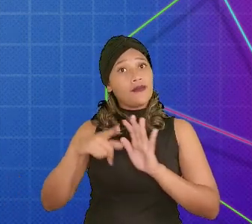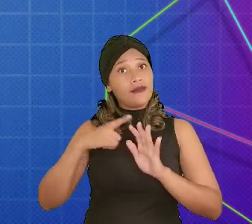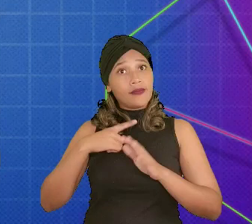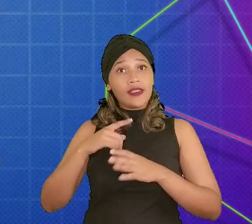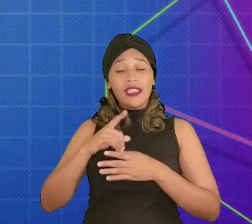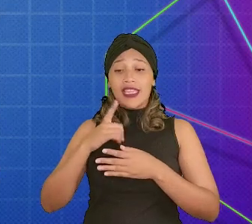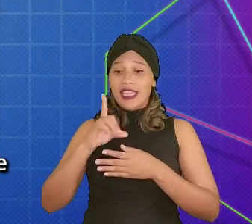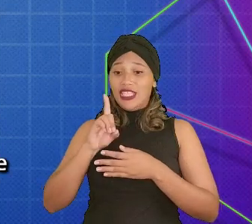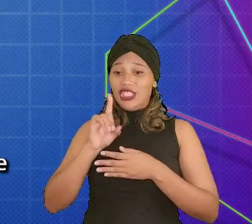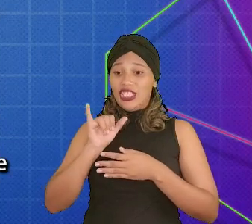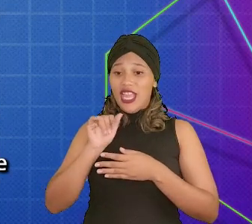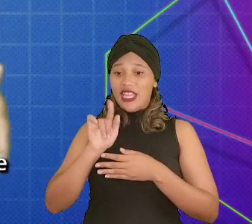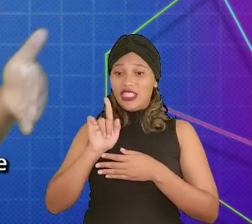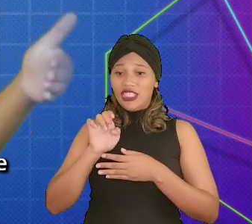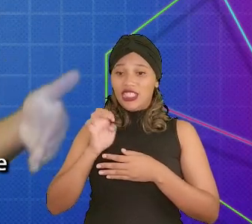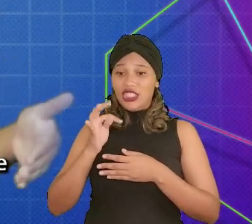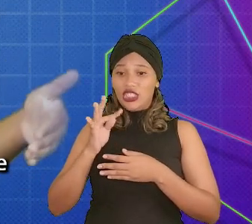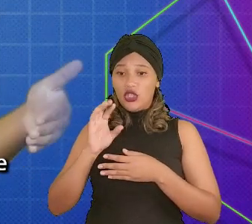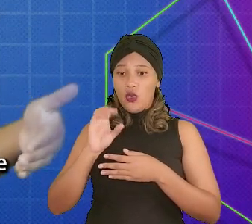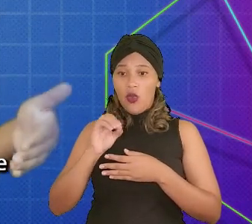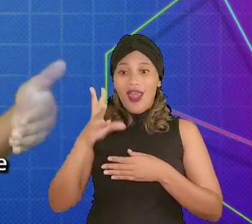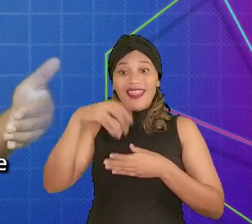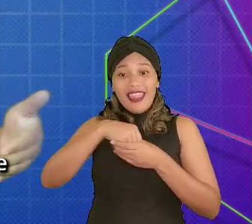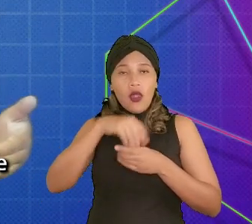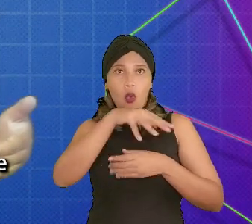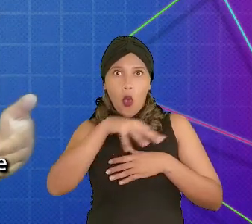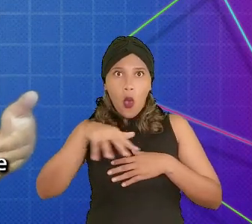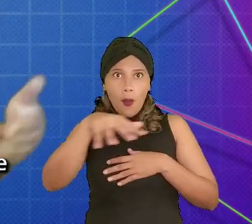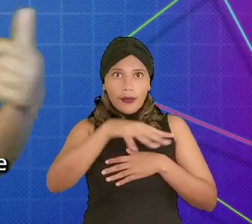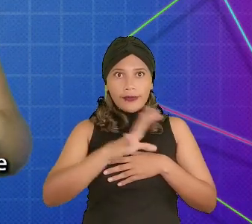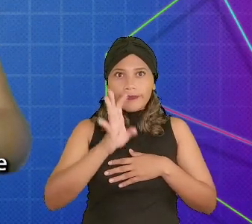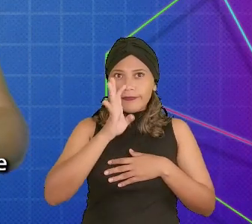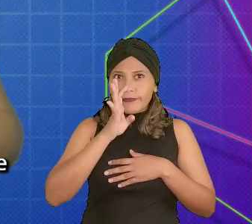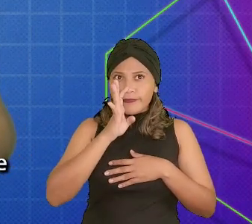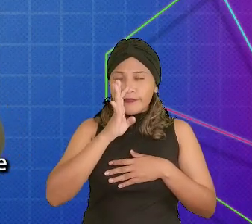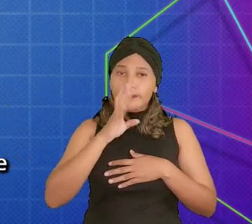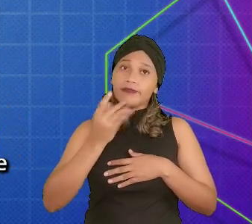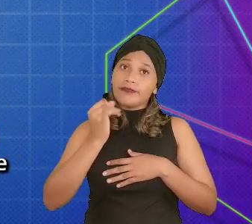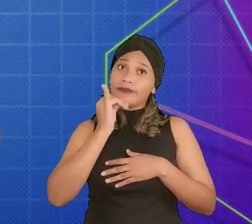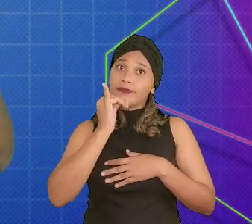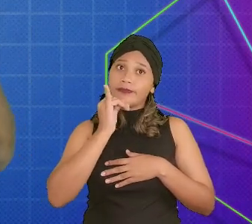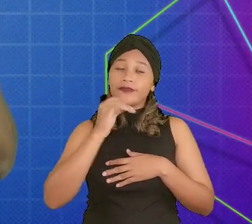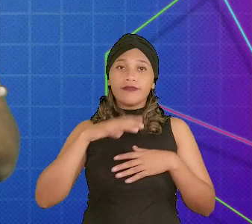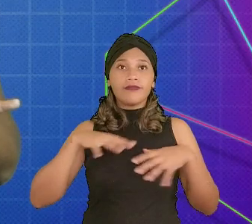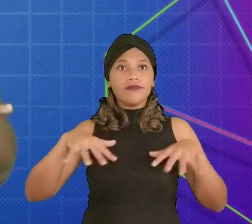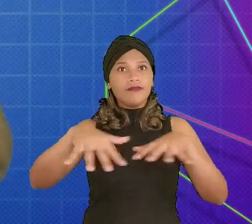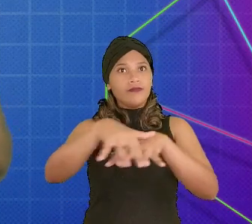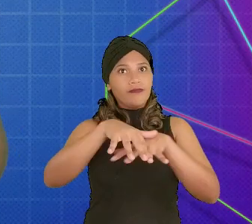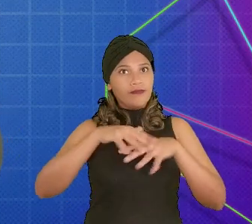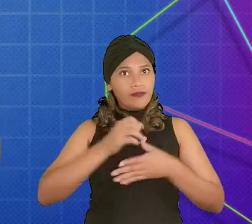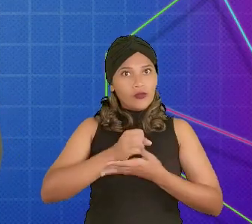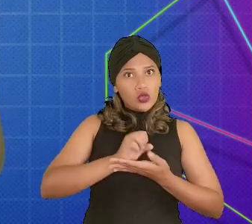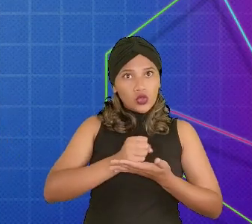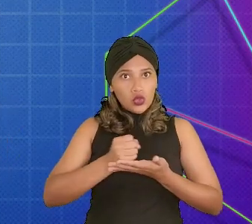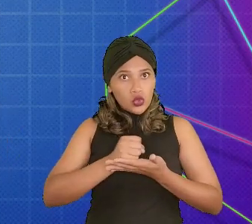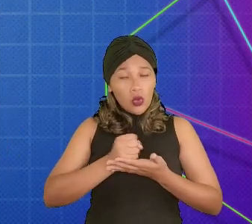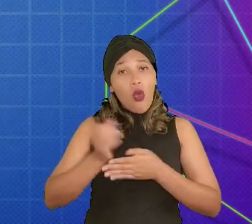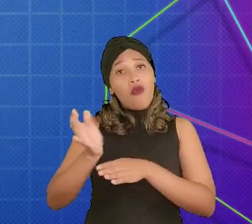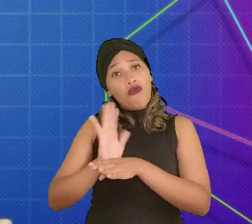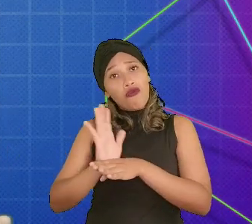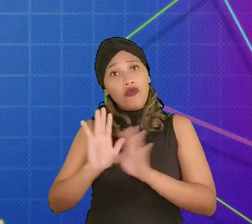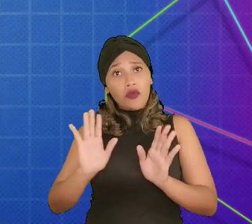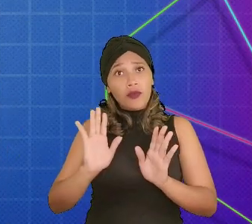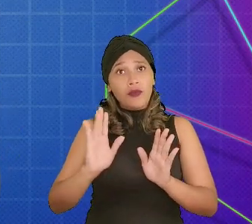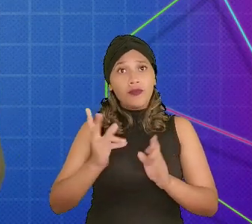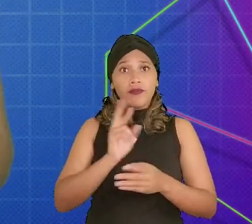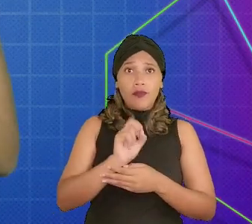ele, diegético é quando um som está dentro do ambiente de um filme, ou aqui no nosso caso, dentro de um ambiente de jogo. Esse